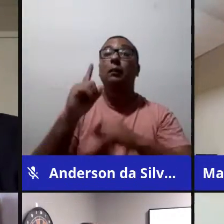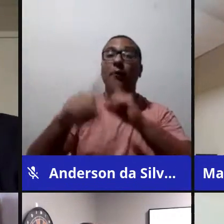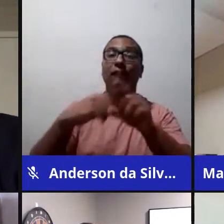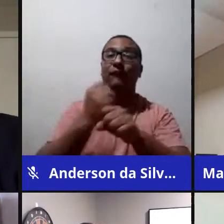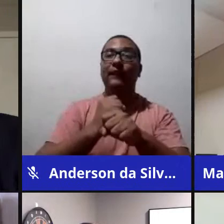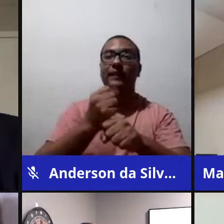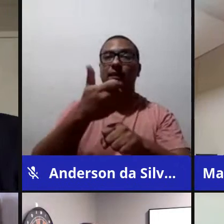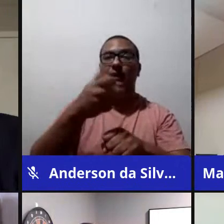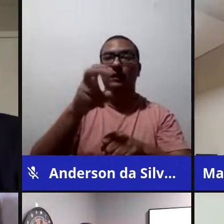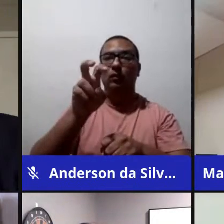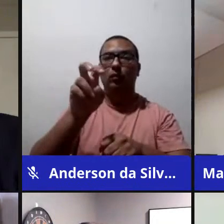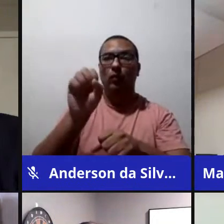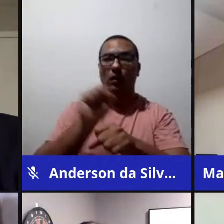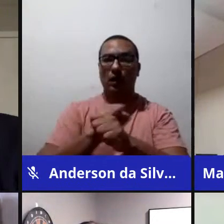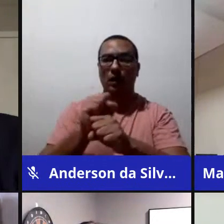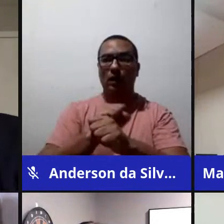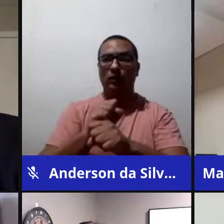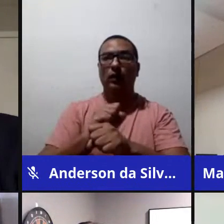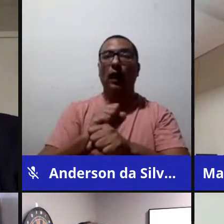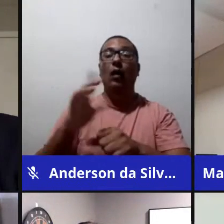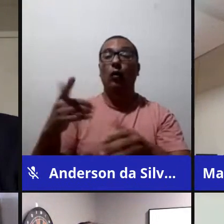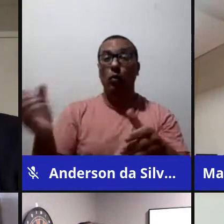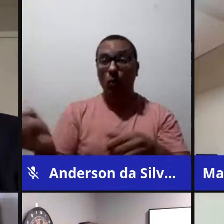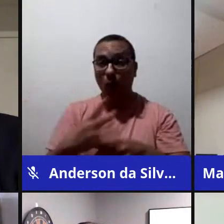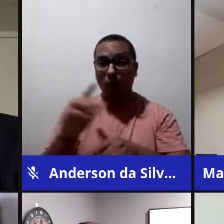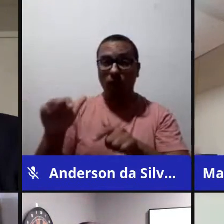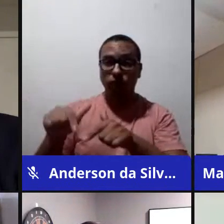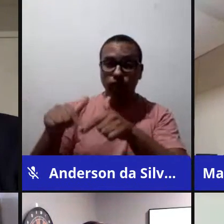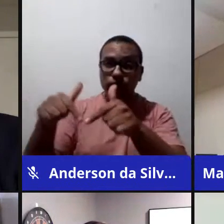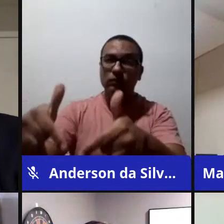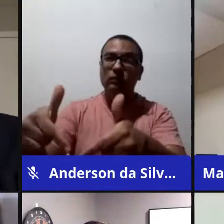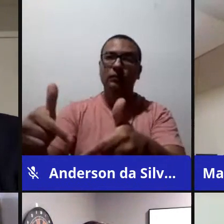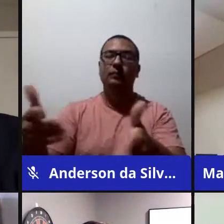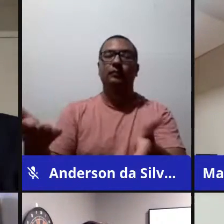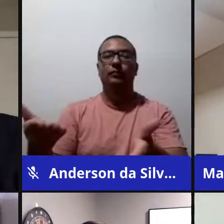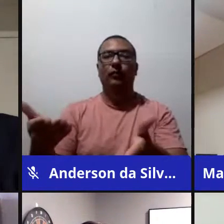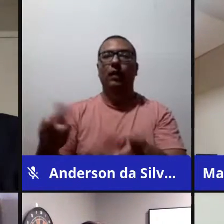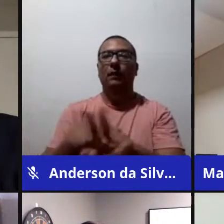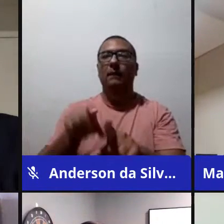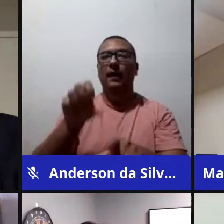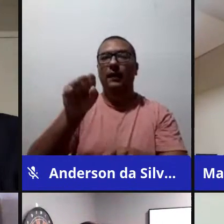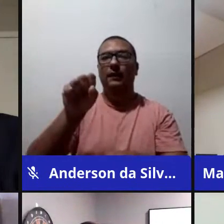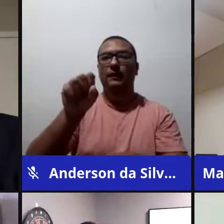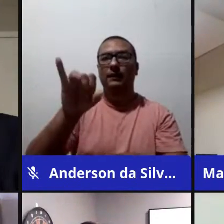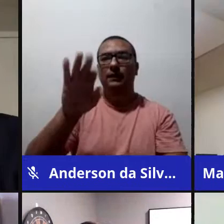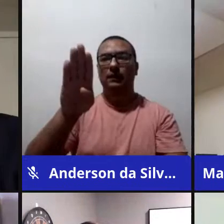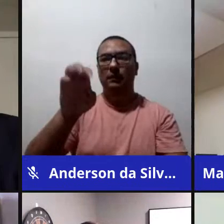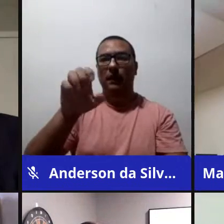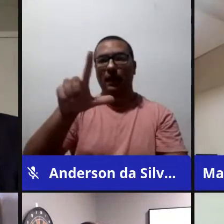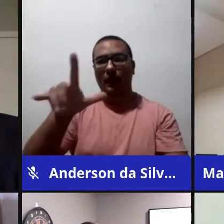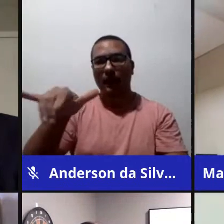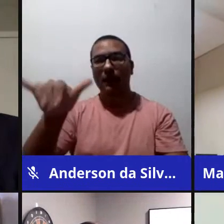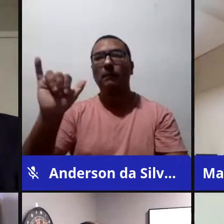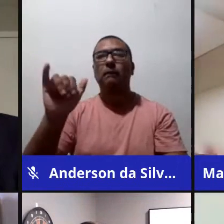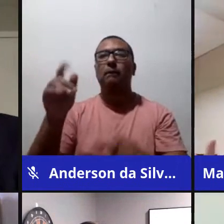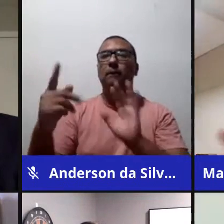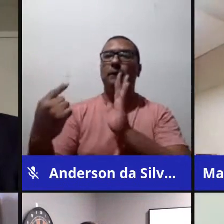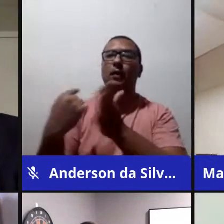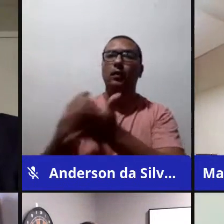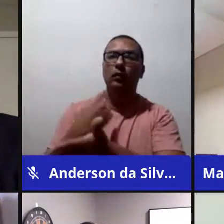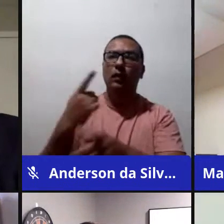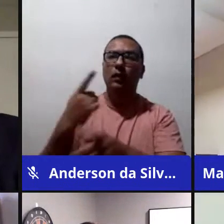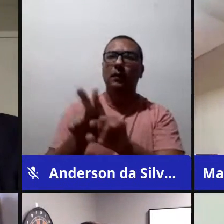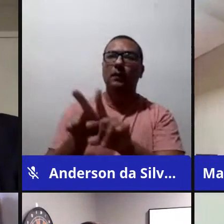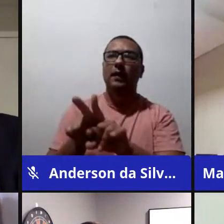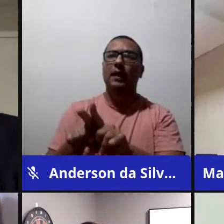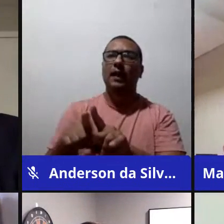todo conhecimento novo, depois de 25 anos de casa, ter um desafio. Né? Então, Cibele até perguntou aí agora há